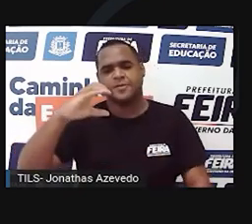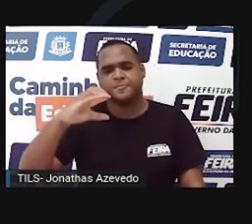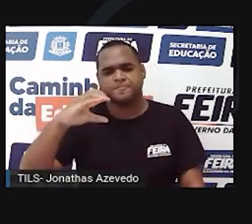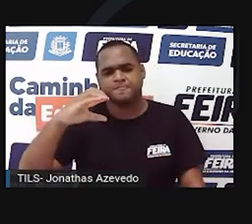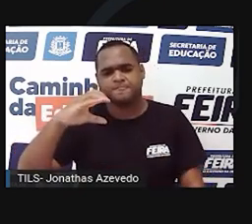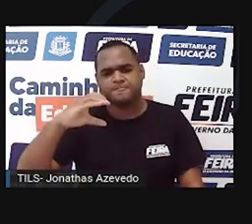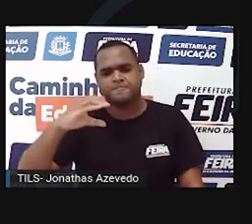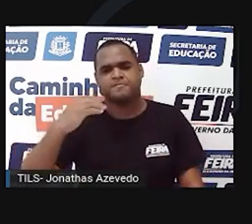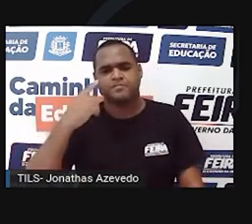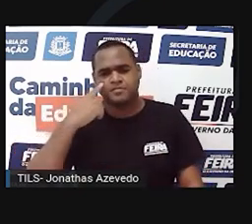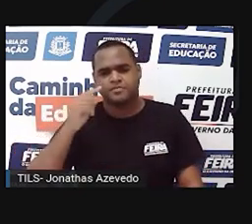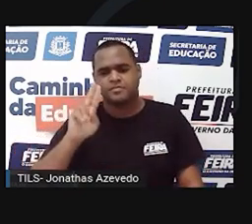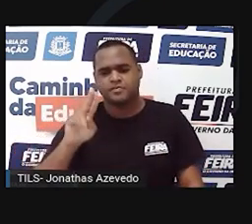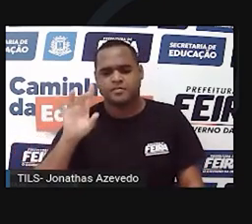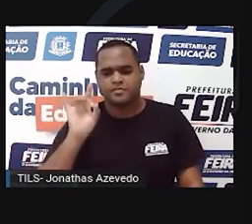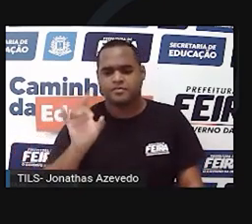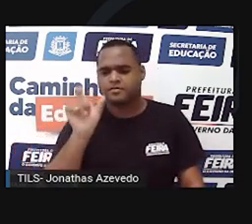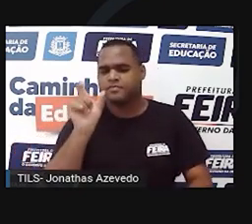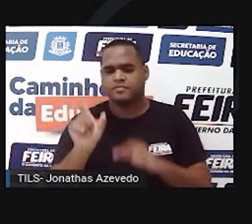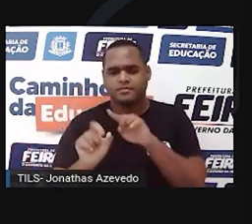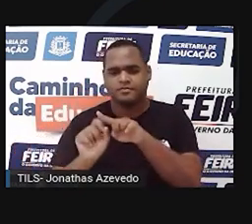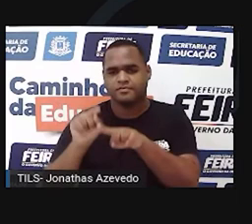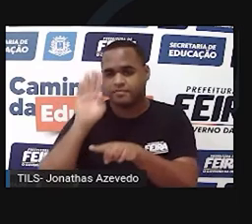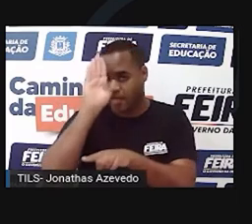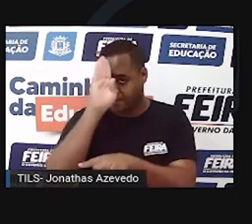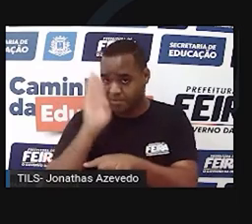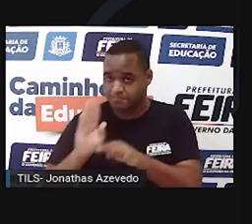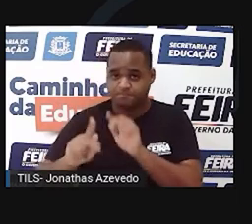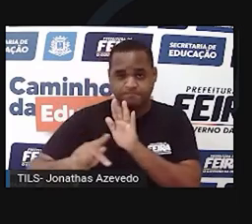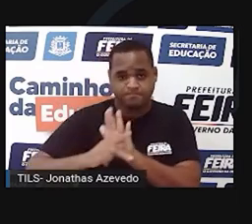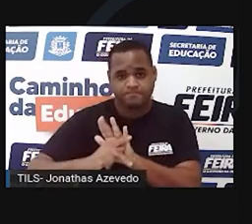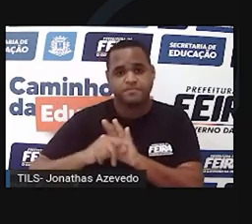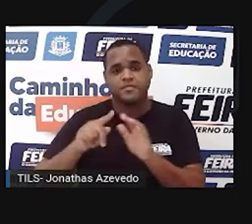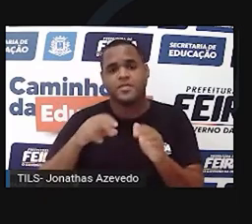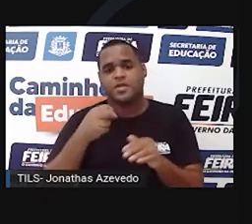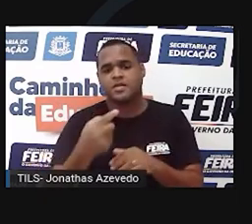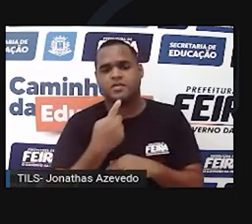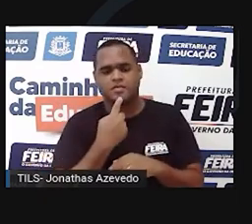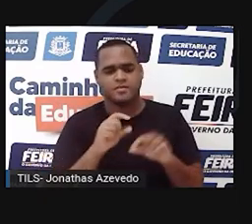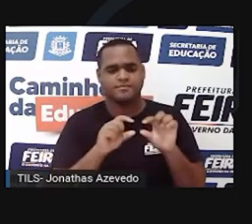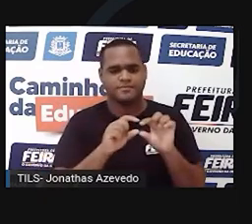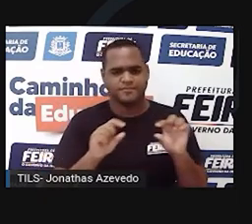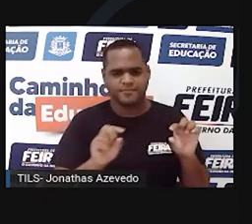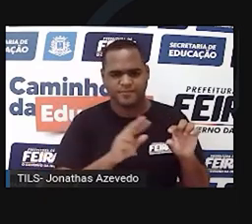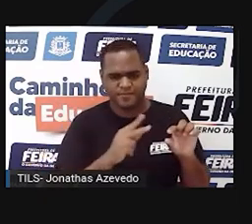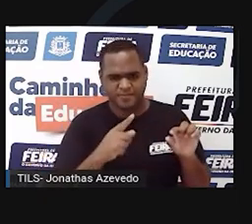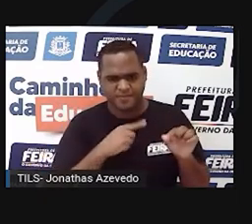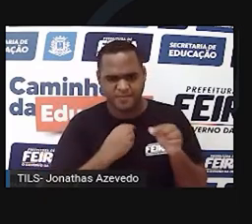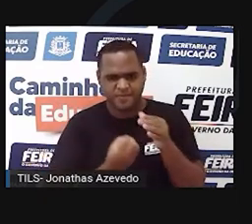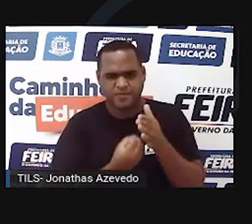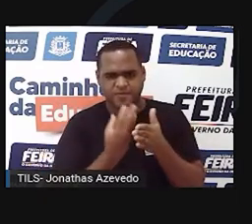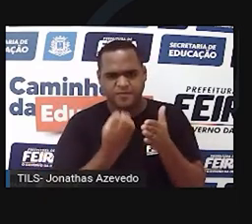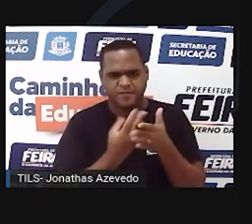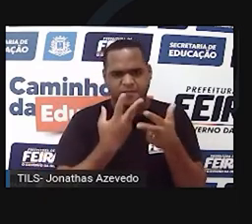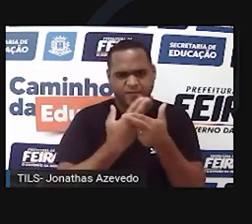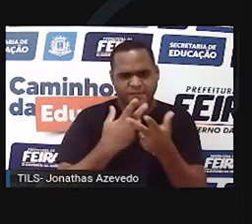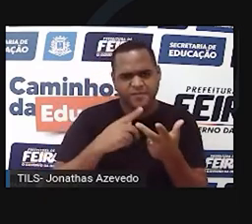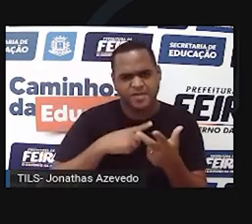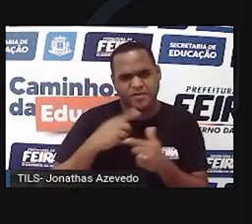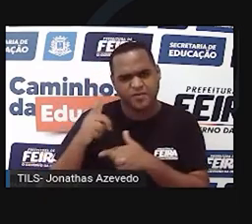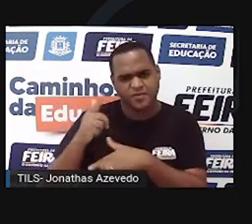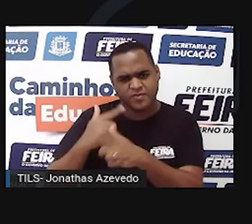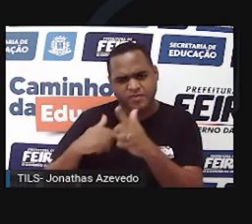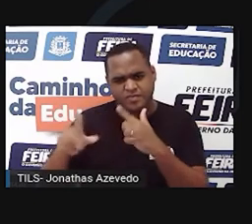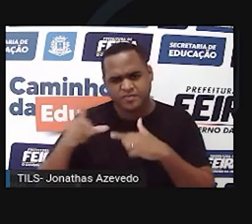é a unidade padrão brasileira. E eu quero dizer também que existem alguns outros fatores